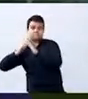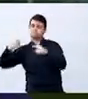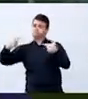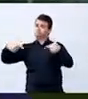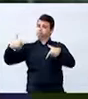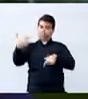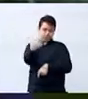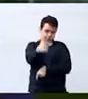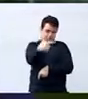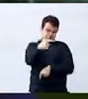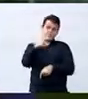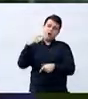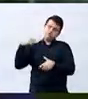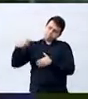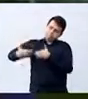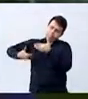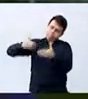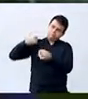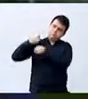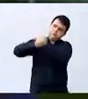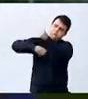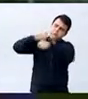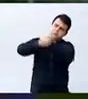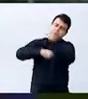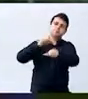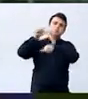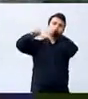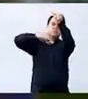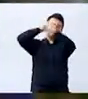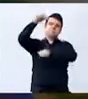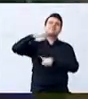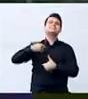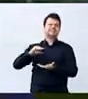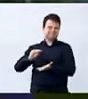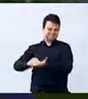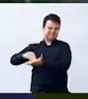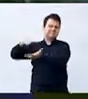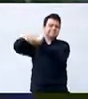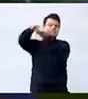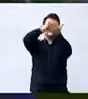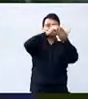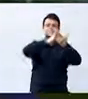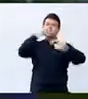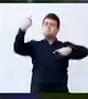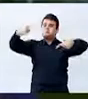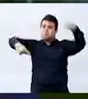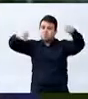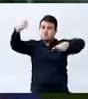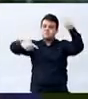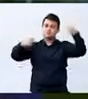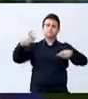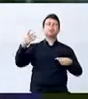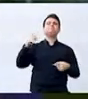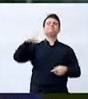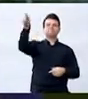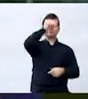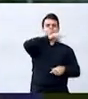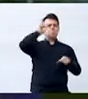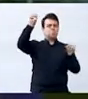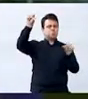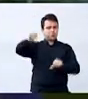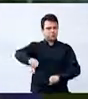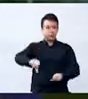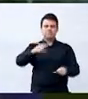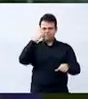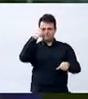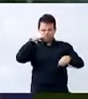lá quantos anos para cá, mas a gente está muito aquém. A gente tem uma das piores políticas de dispensação de órteses e